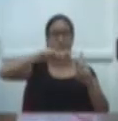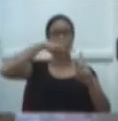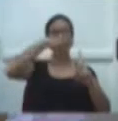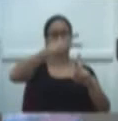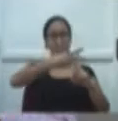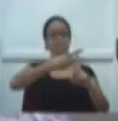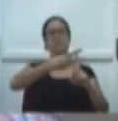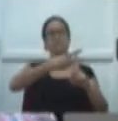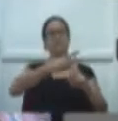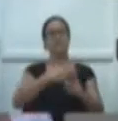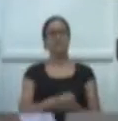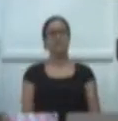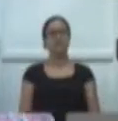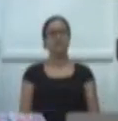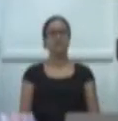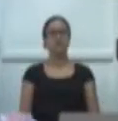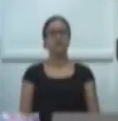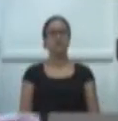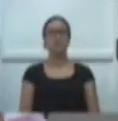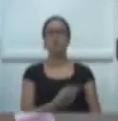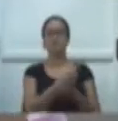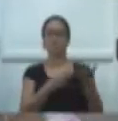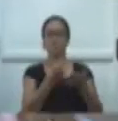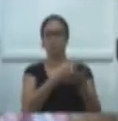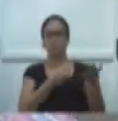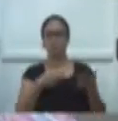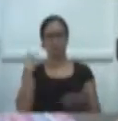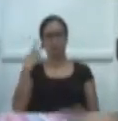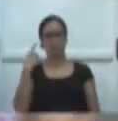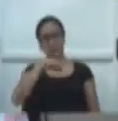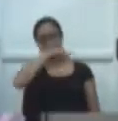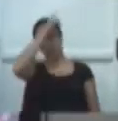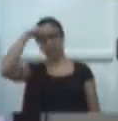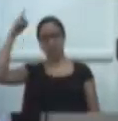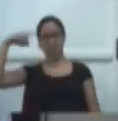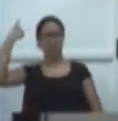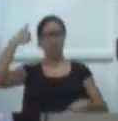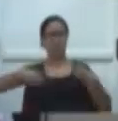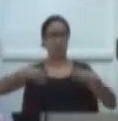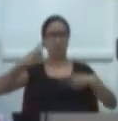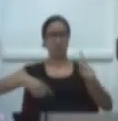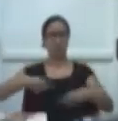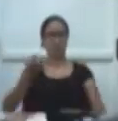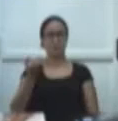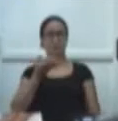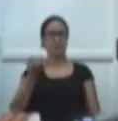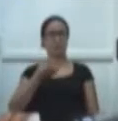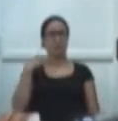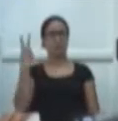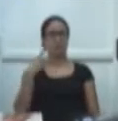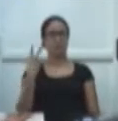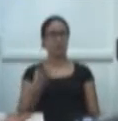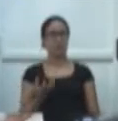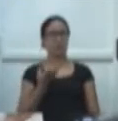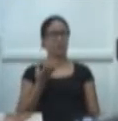favor. Requerimento da vereadora Mayra Costa está em discussão. Algum vereador deseja